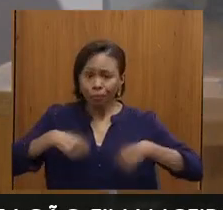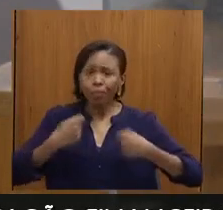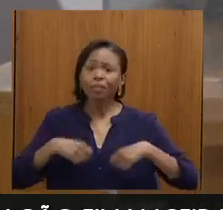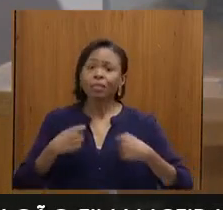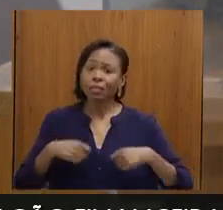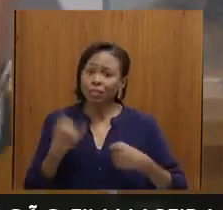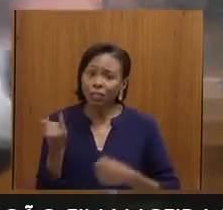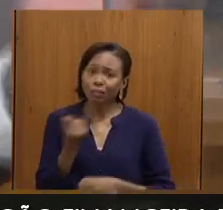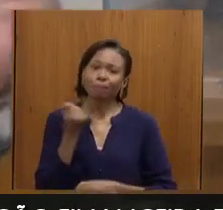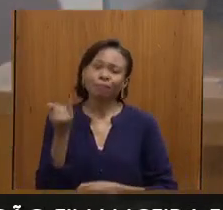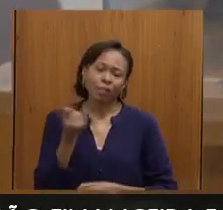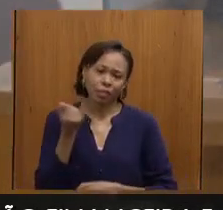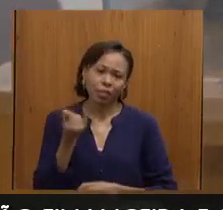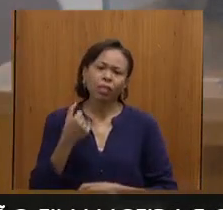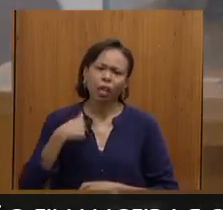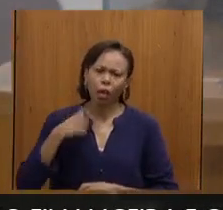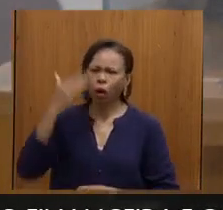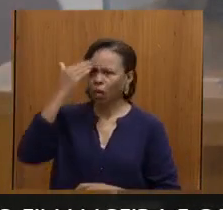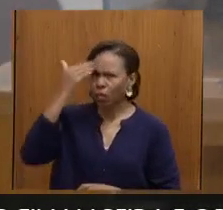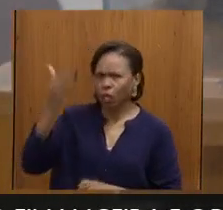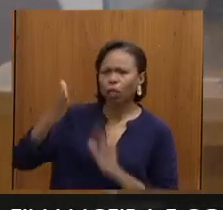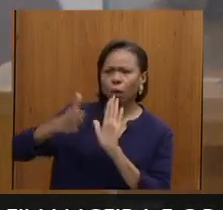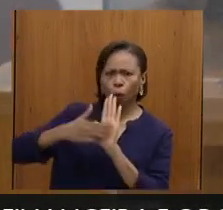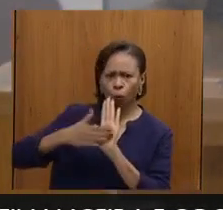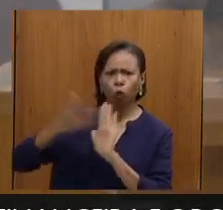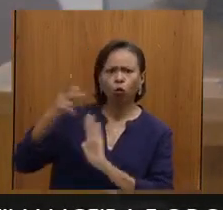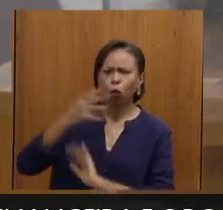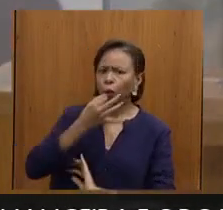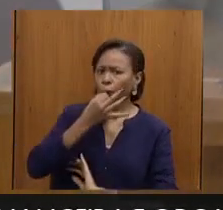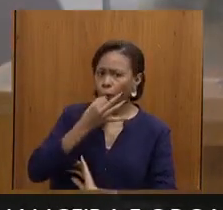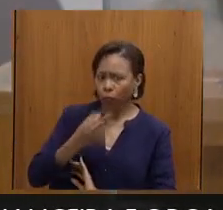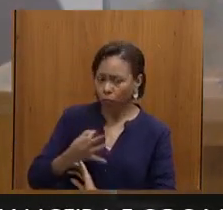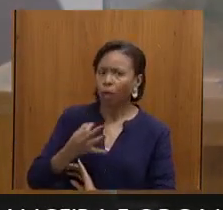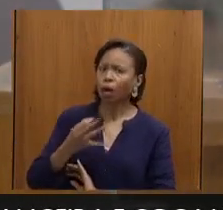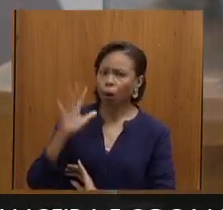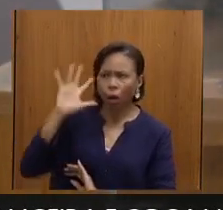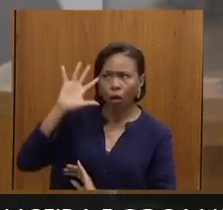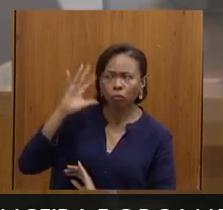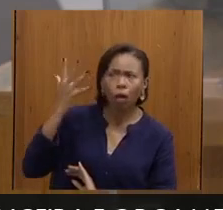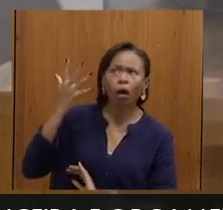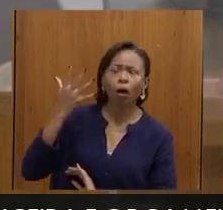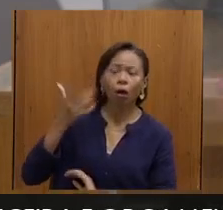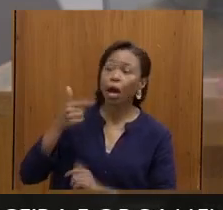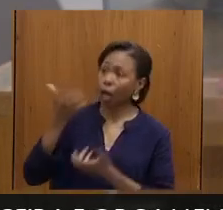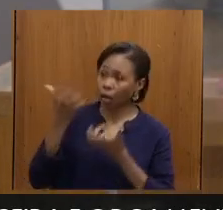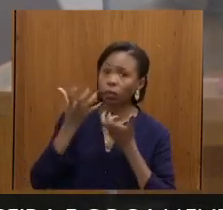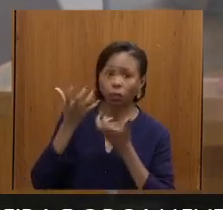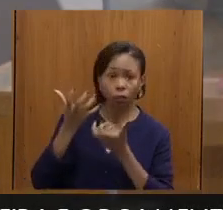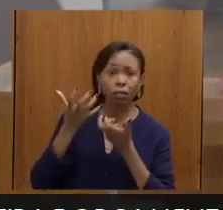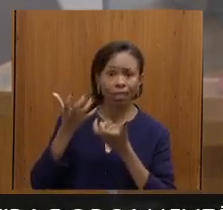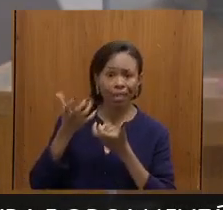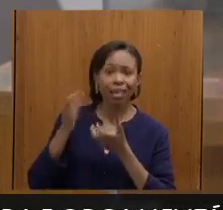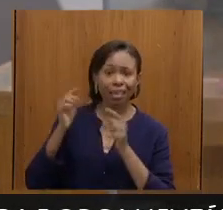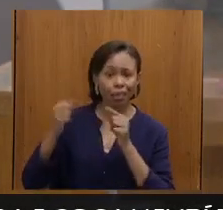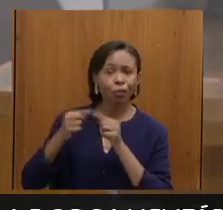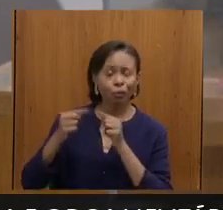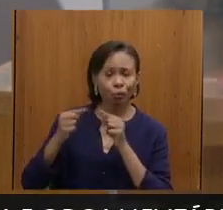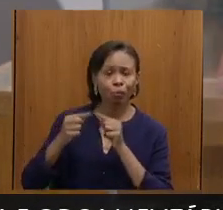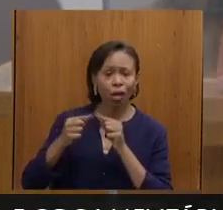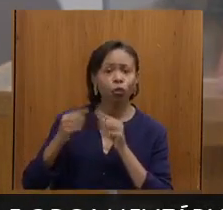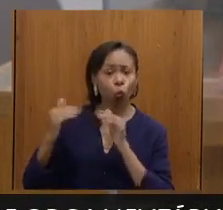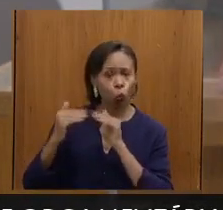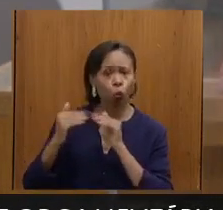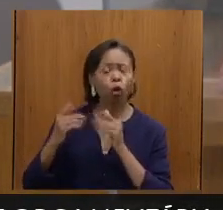a posição e a proposta colocada por V. Exª, porque é justamente isso que a gente quer, deputado, iniciar a